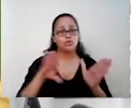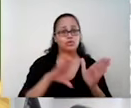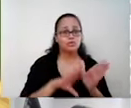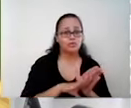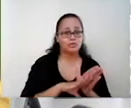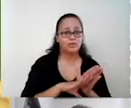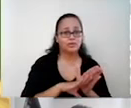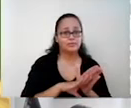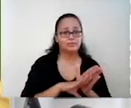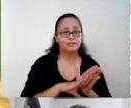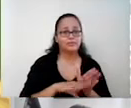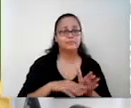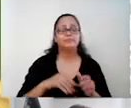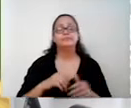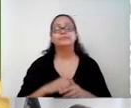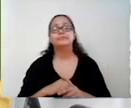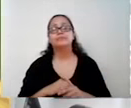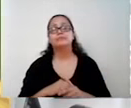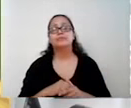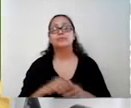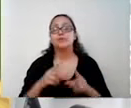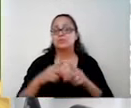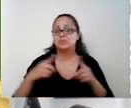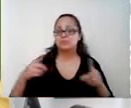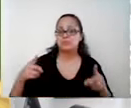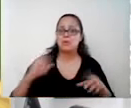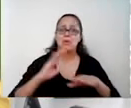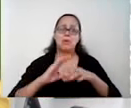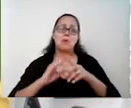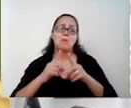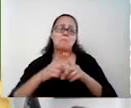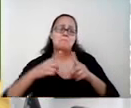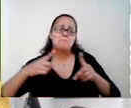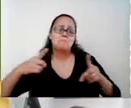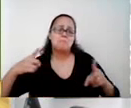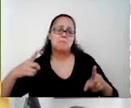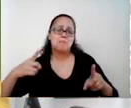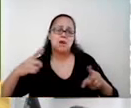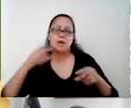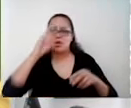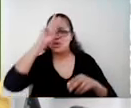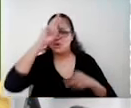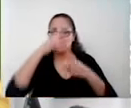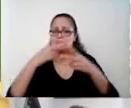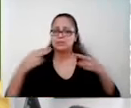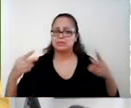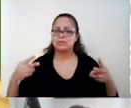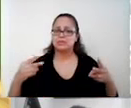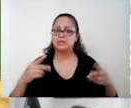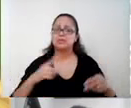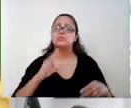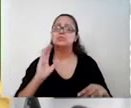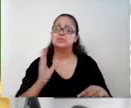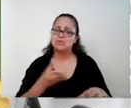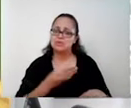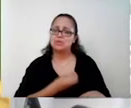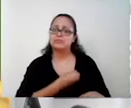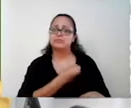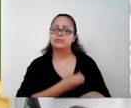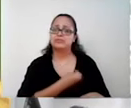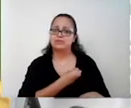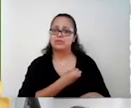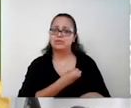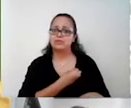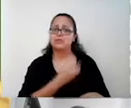envergadura. Possivelmente foi o maior inseto que já existiu. Ele tem um hábito carnívoro, a libélula tem um hábito